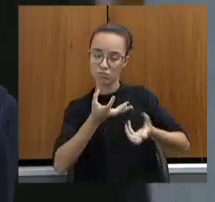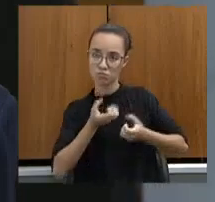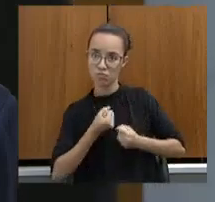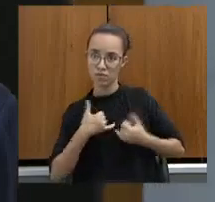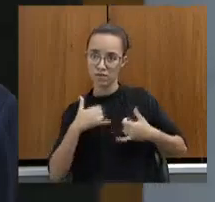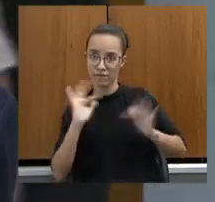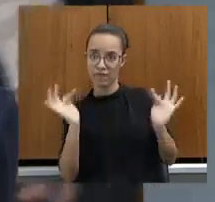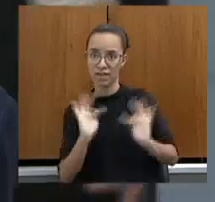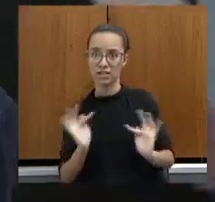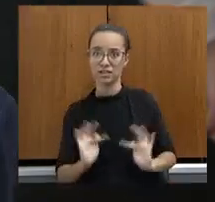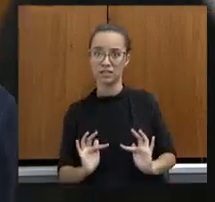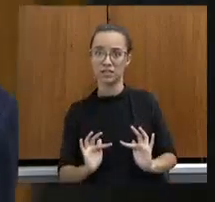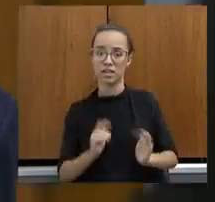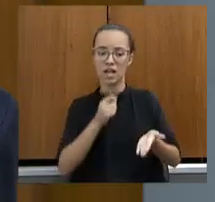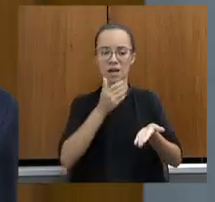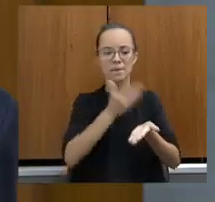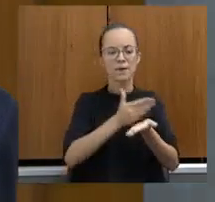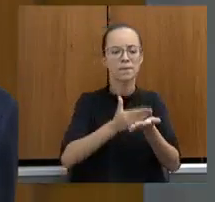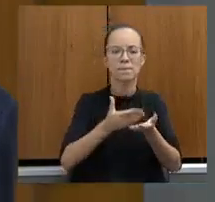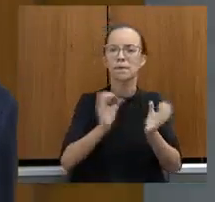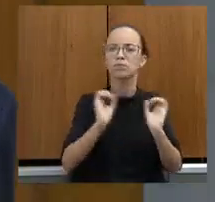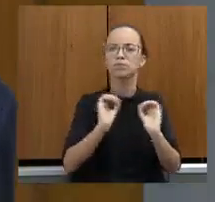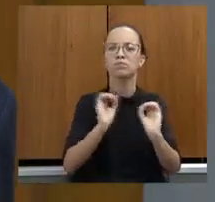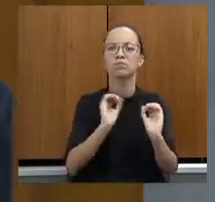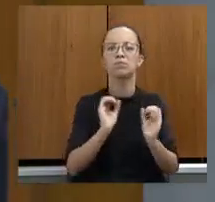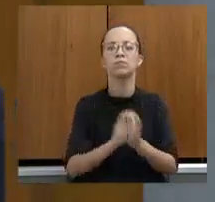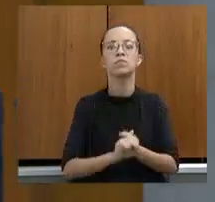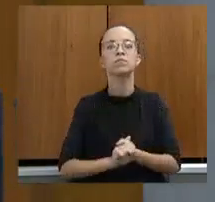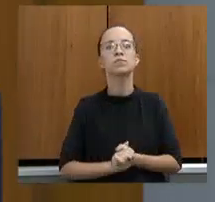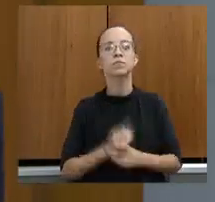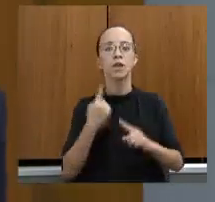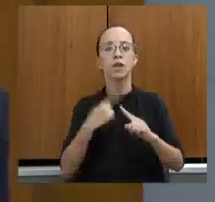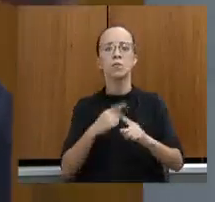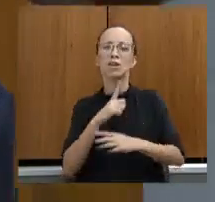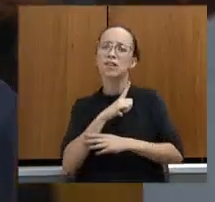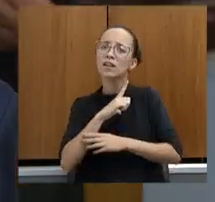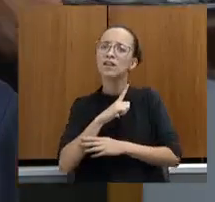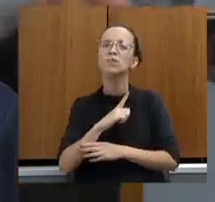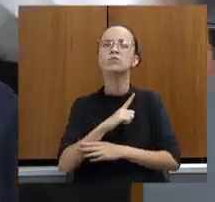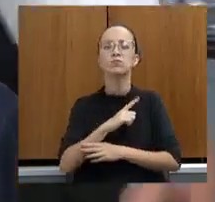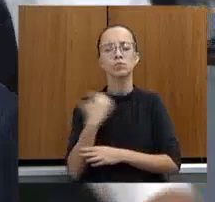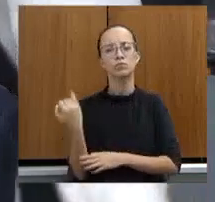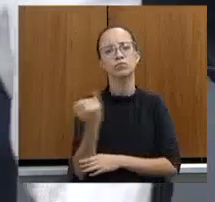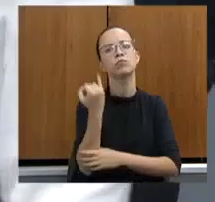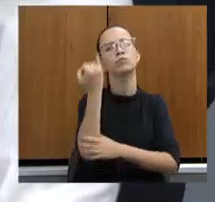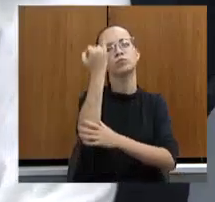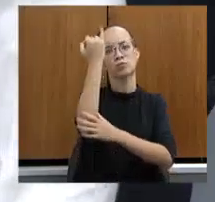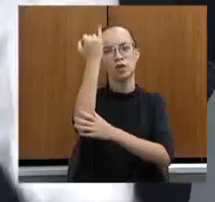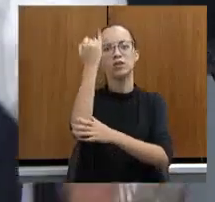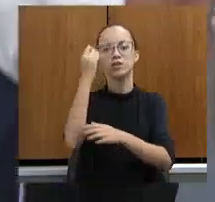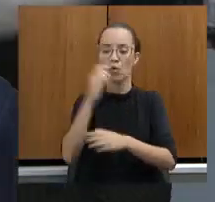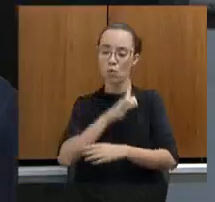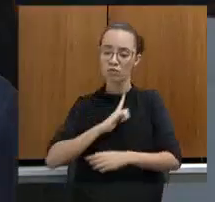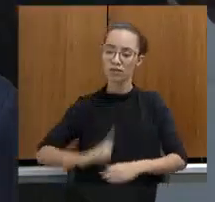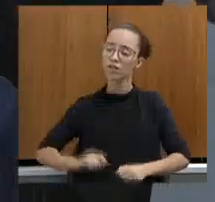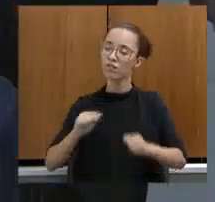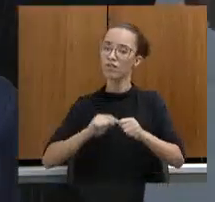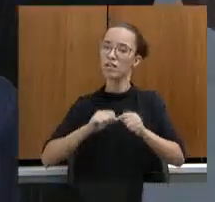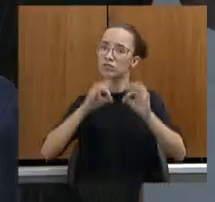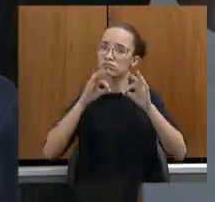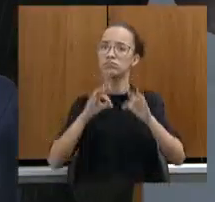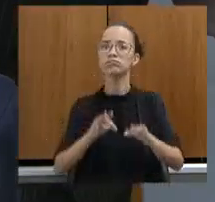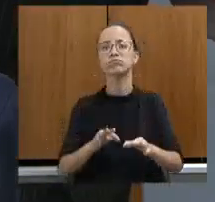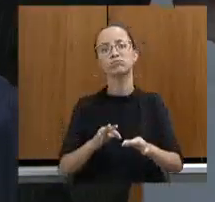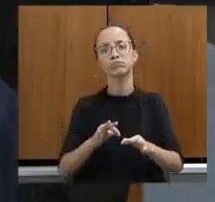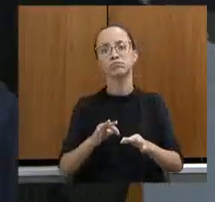sem nenhum parcelamento é porque algo de importante foi feito pelo governo e segundo secretário